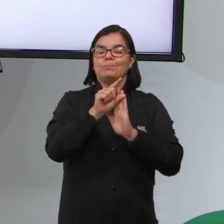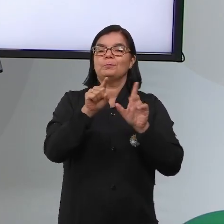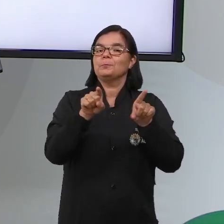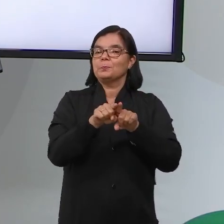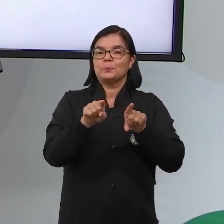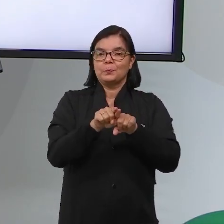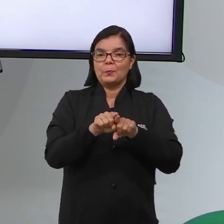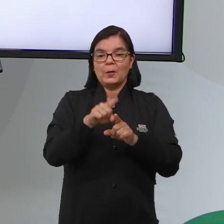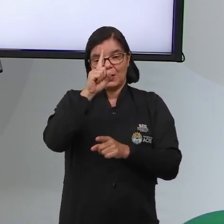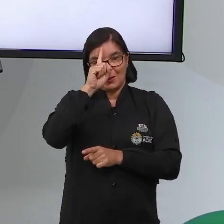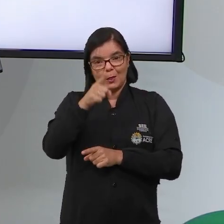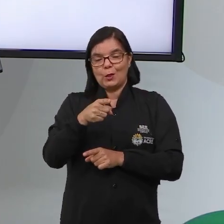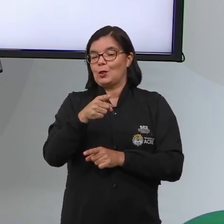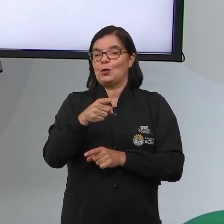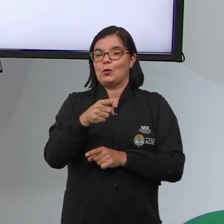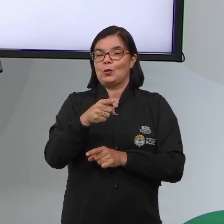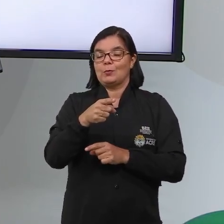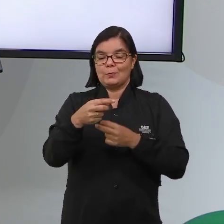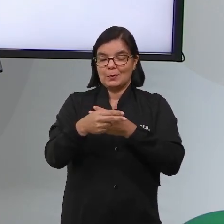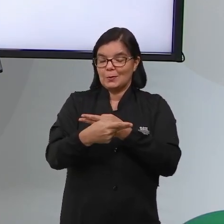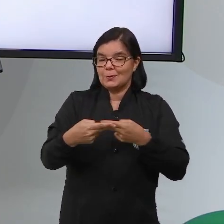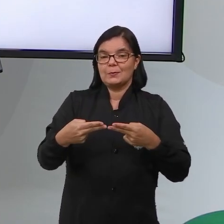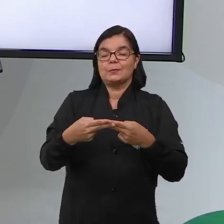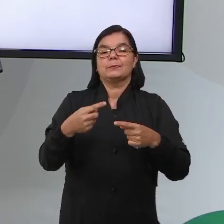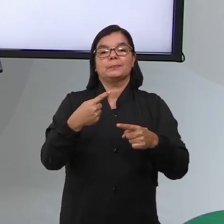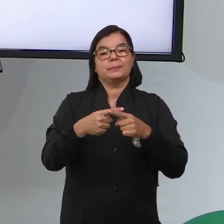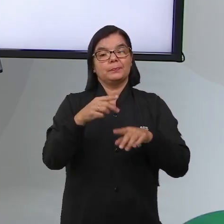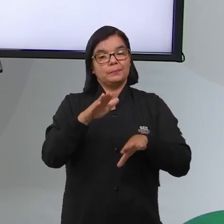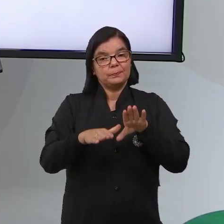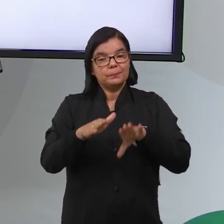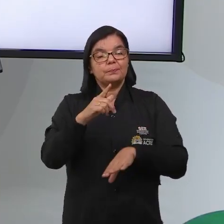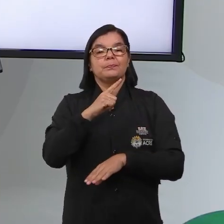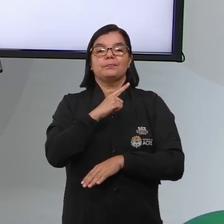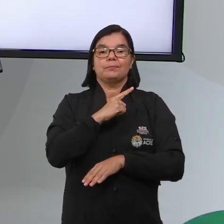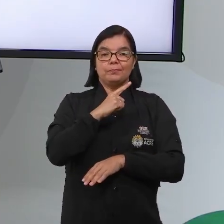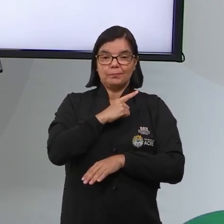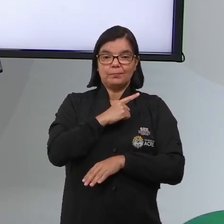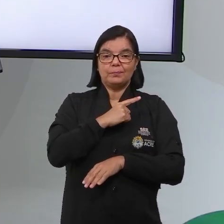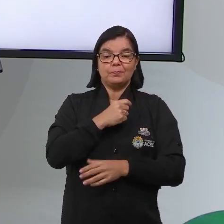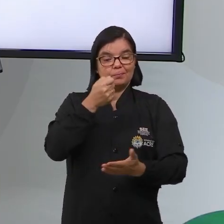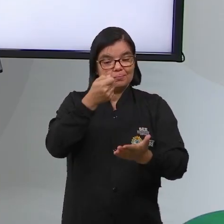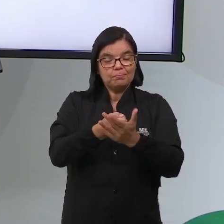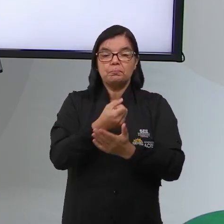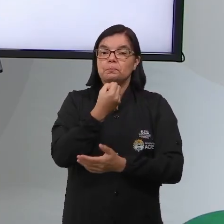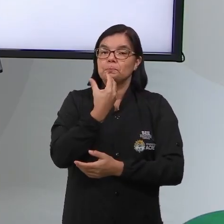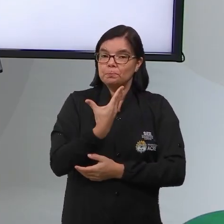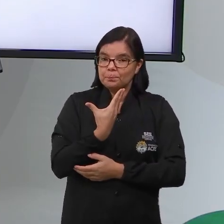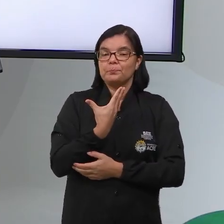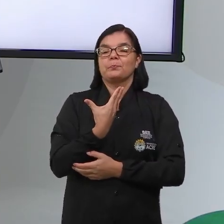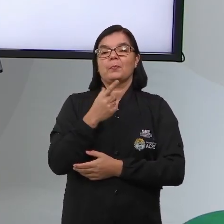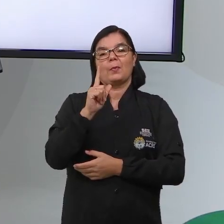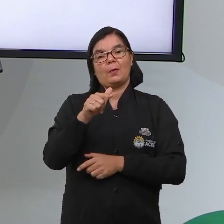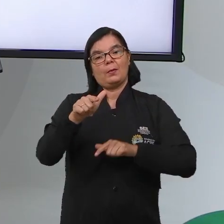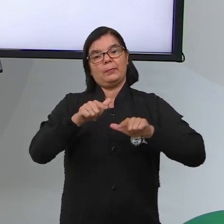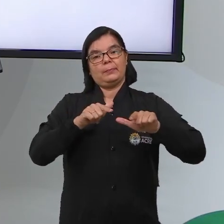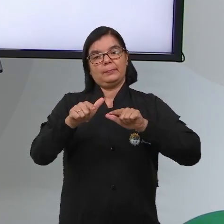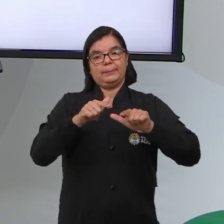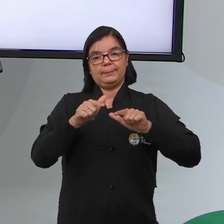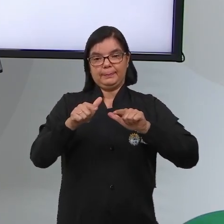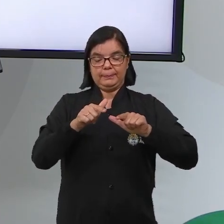ele não é o dono dos meios de produção. Por mais que ele seja bem pago, é um